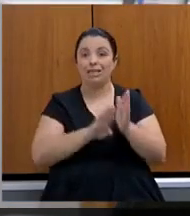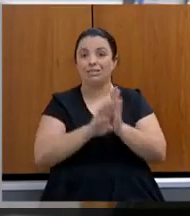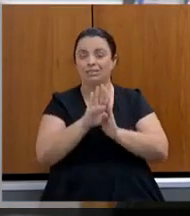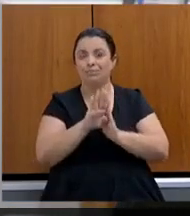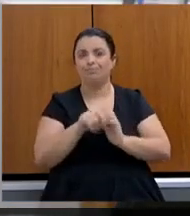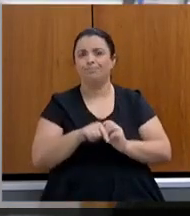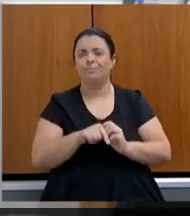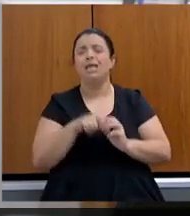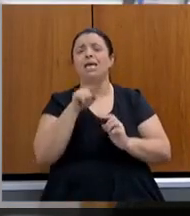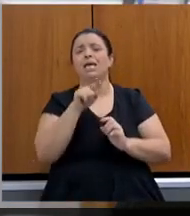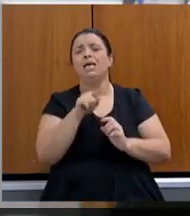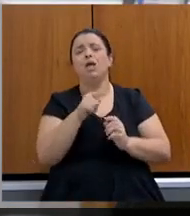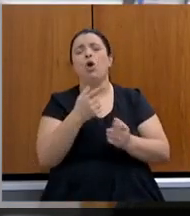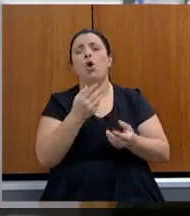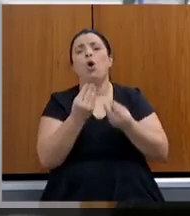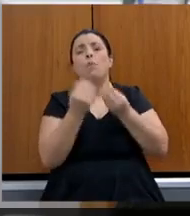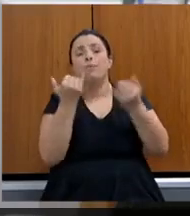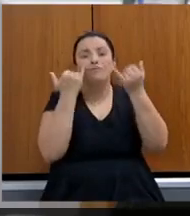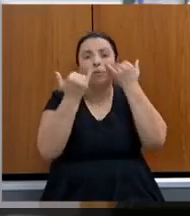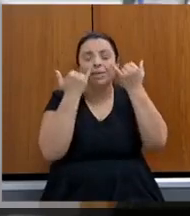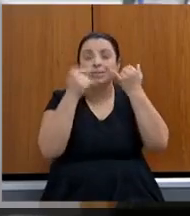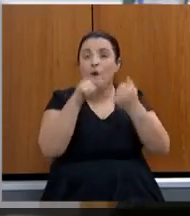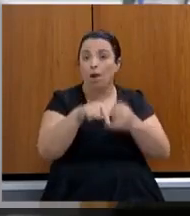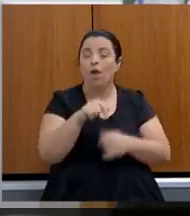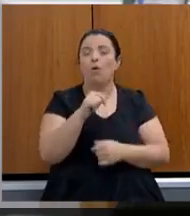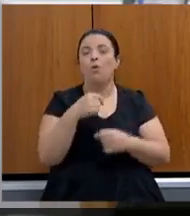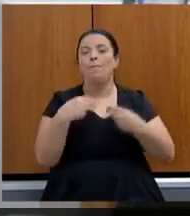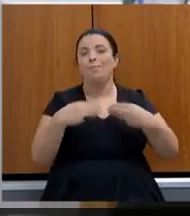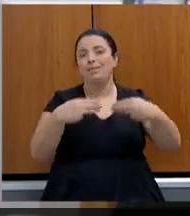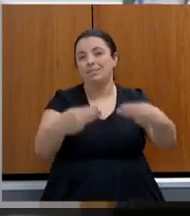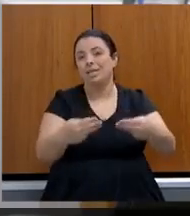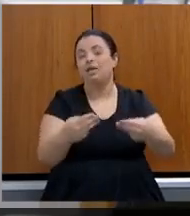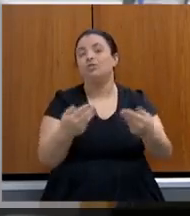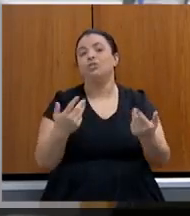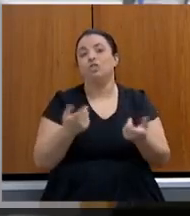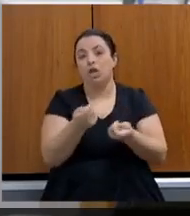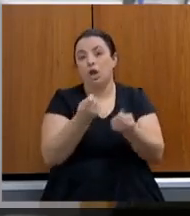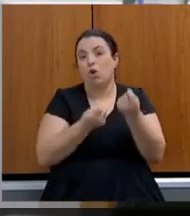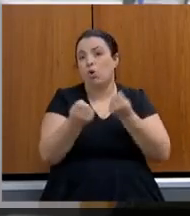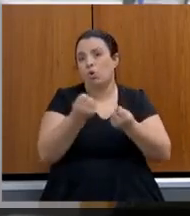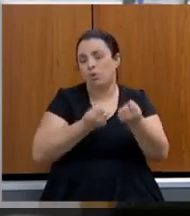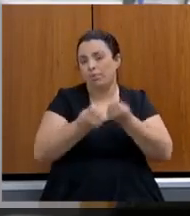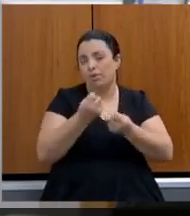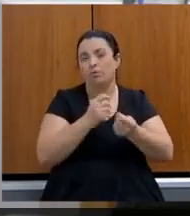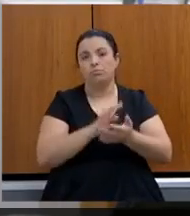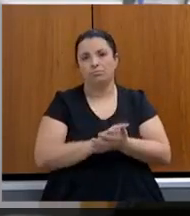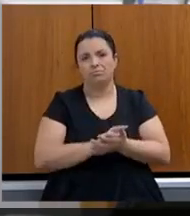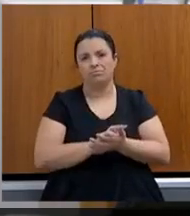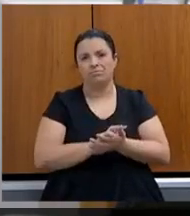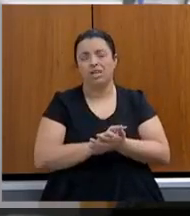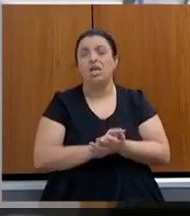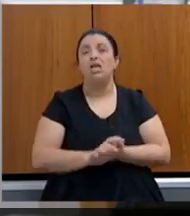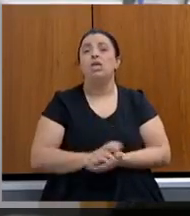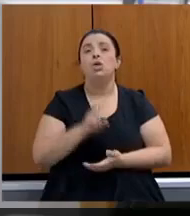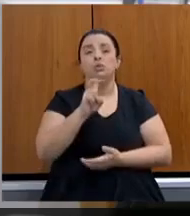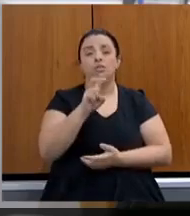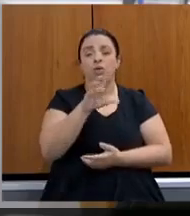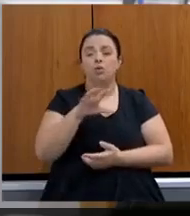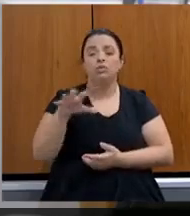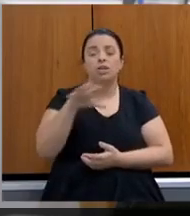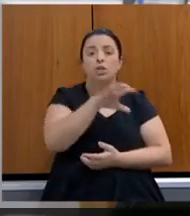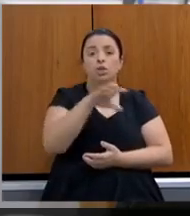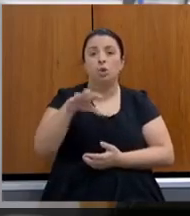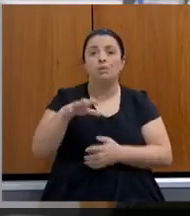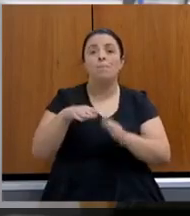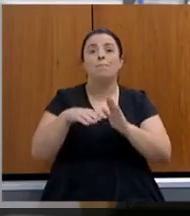fonte dessa informação e o ministério da economia também dos 5 setores com maior aumento de desligamento